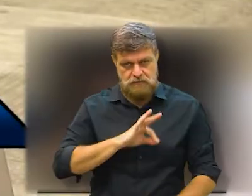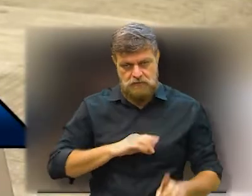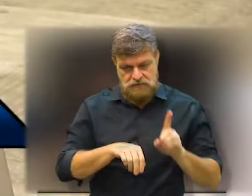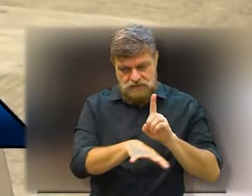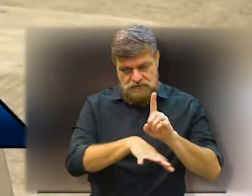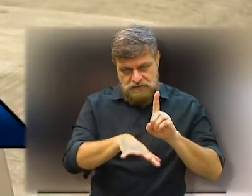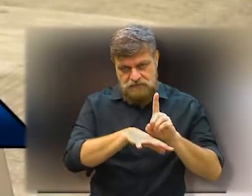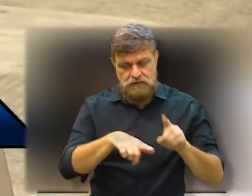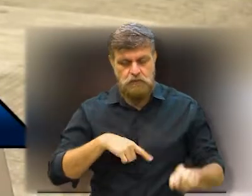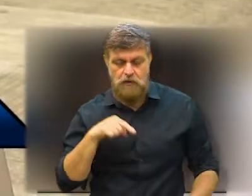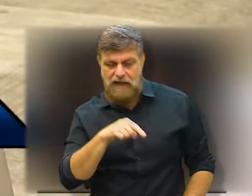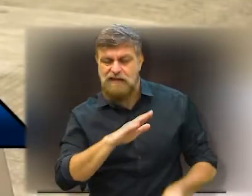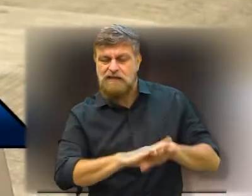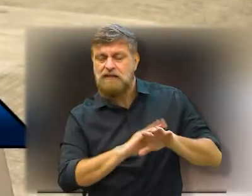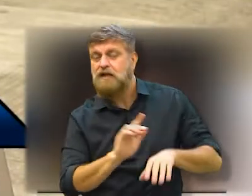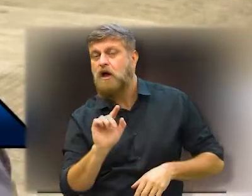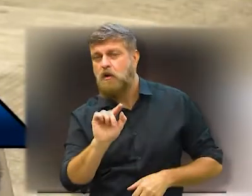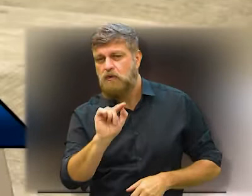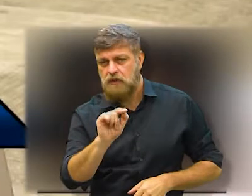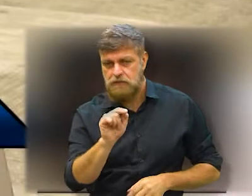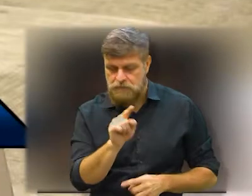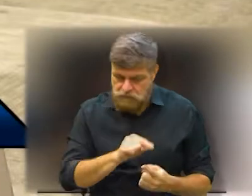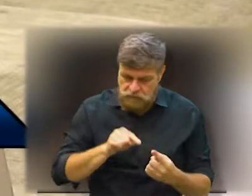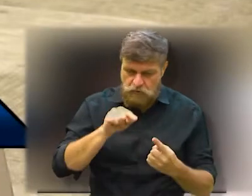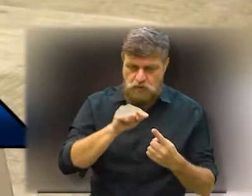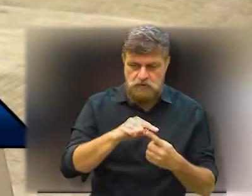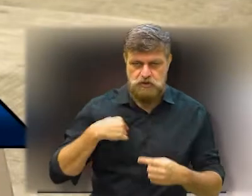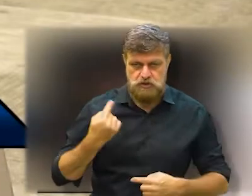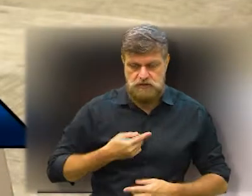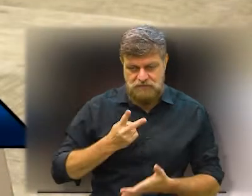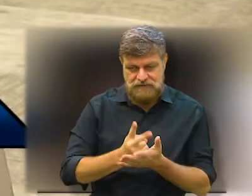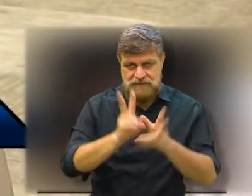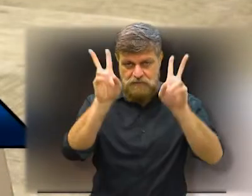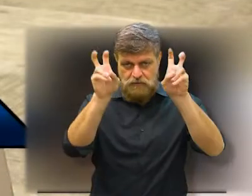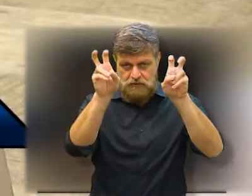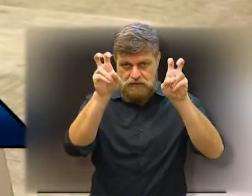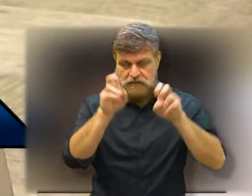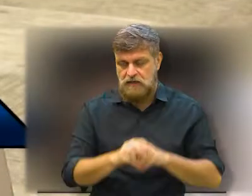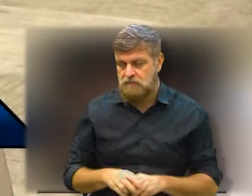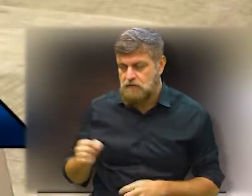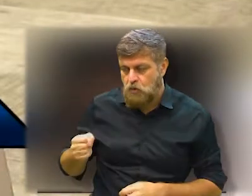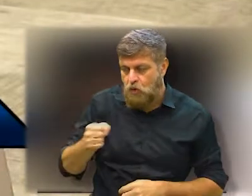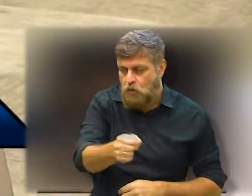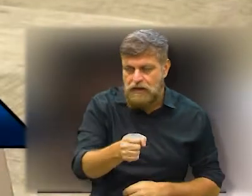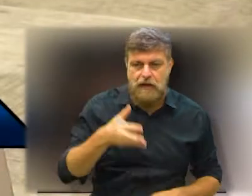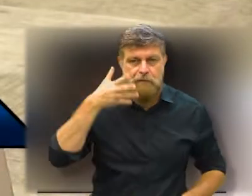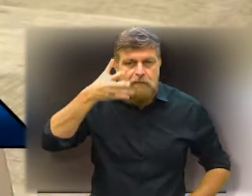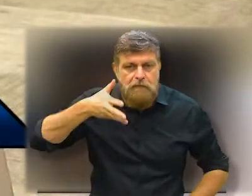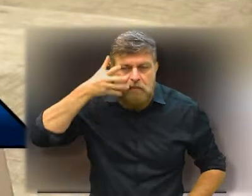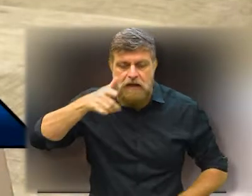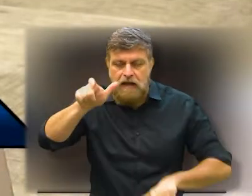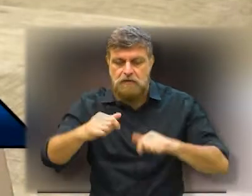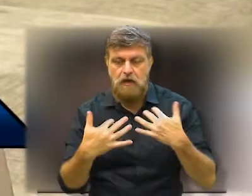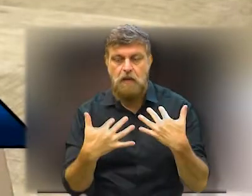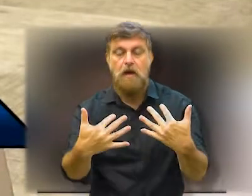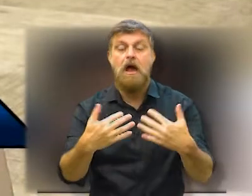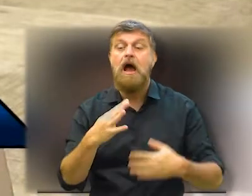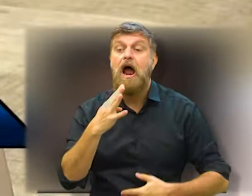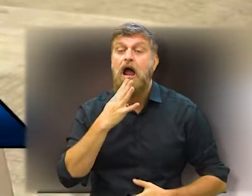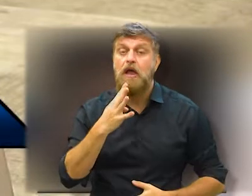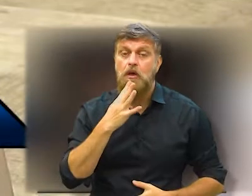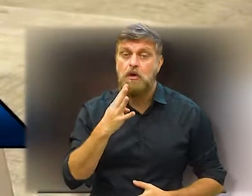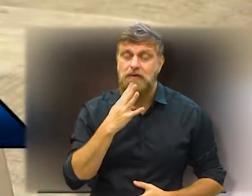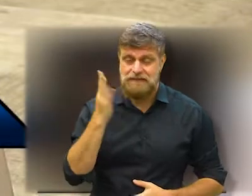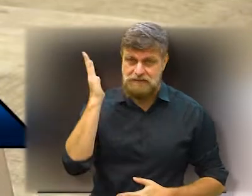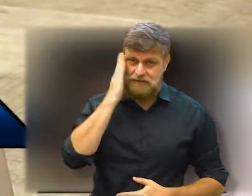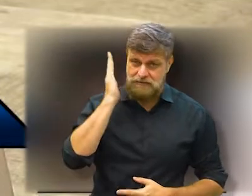municipal, como é que elas estão atuando, o que elas estão fazendo. O objetivo da comissão é sempre trazer temas como esse para que as pessoas possam ter essa noção, possam conhecer